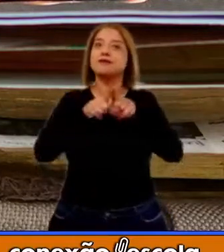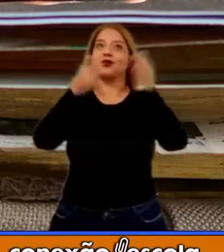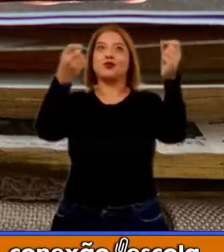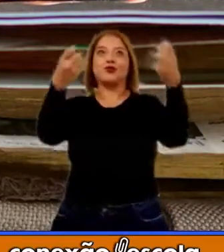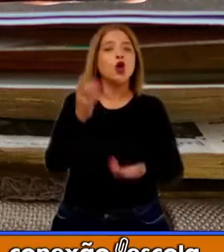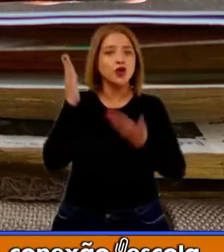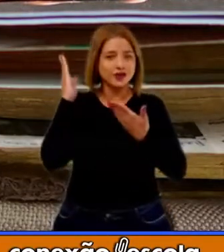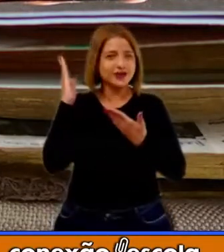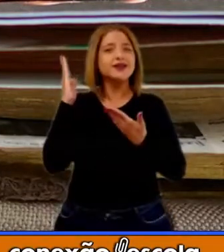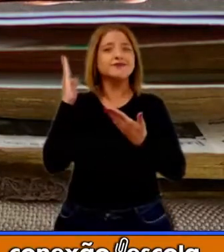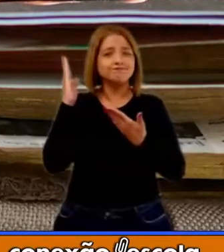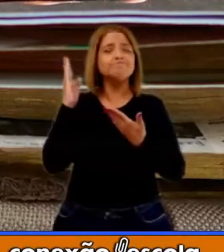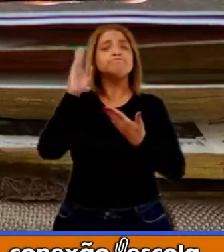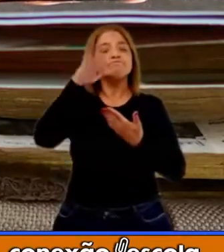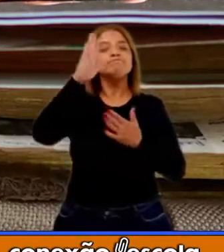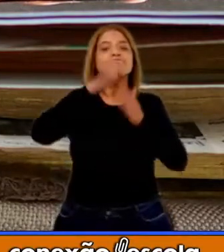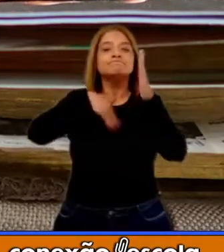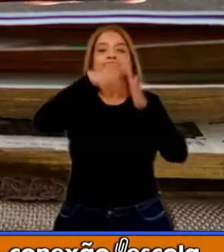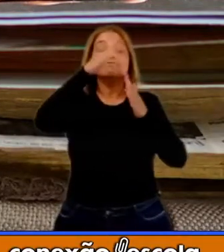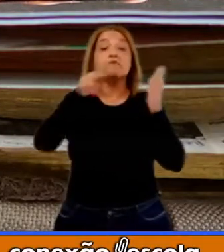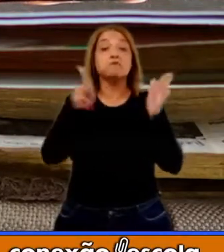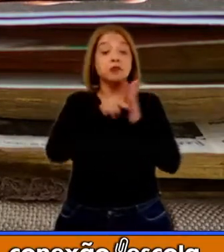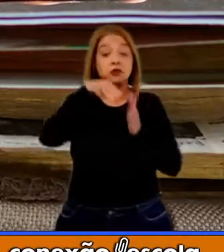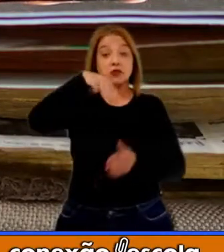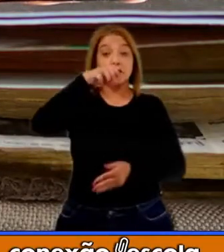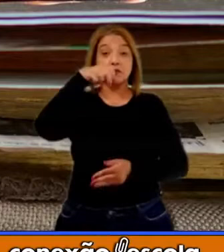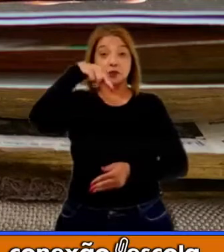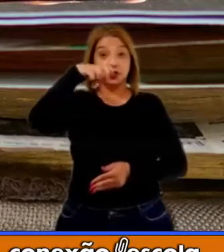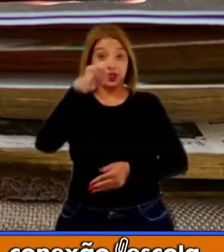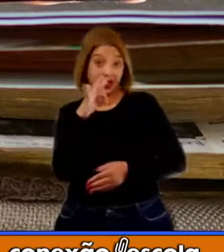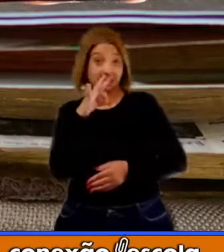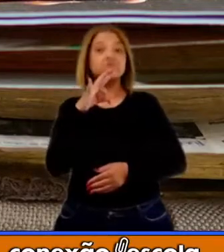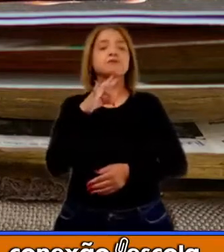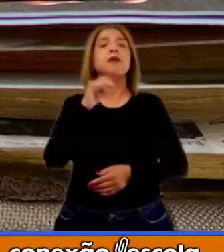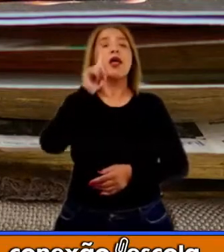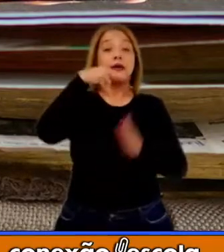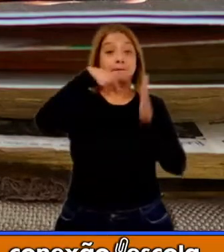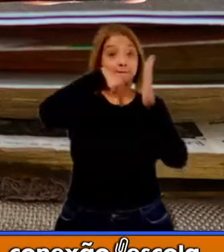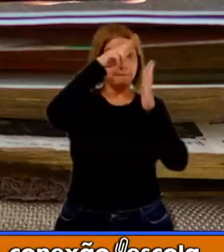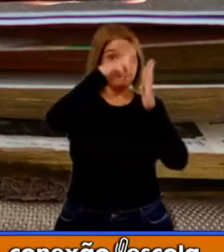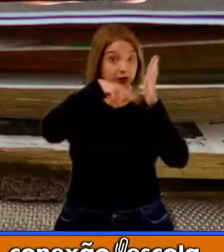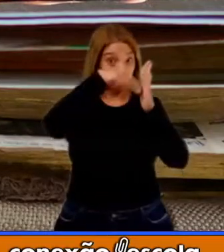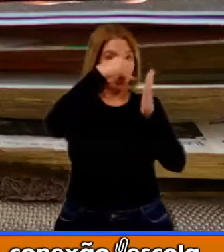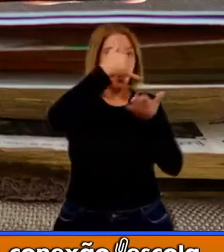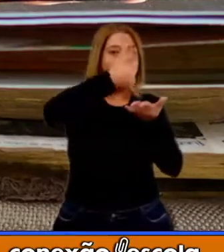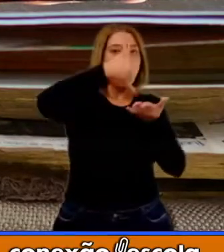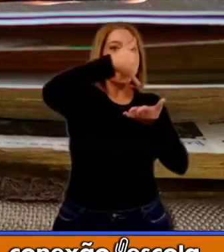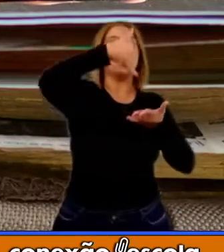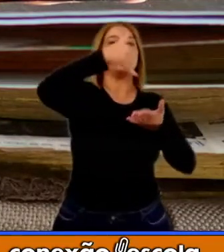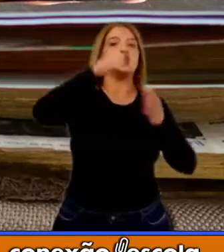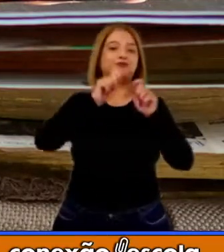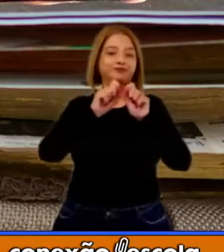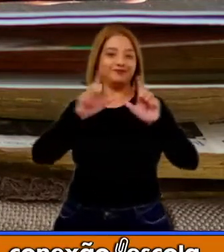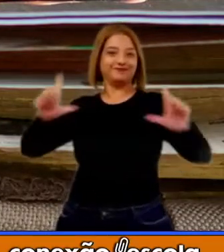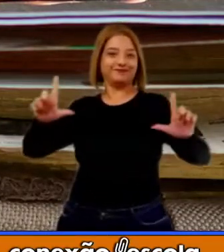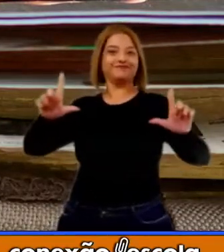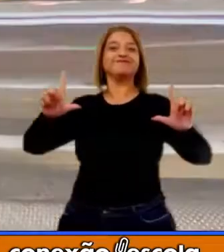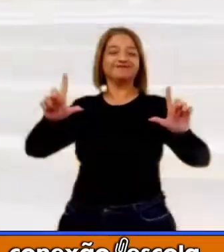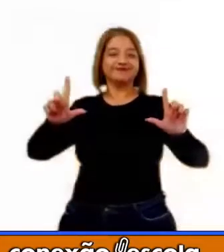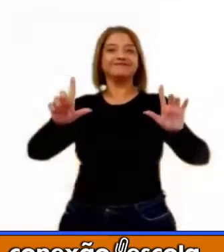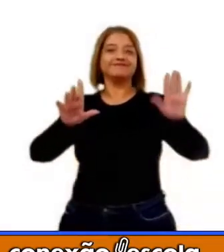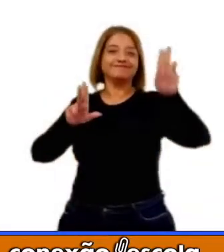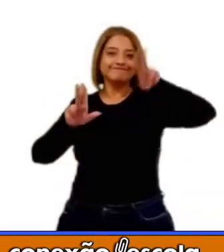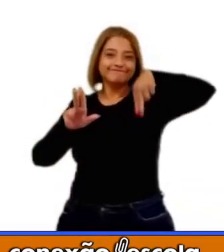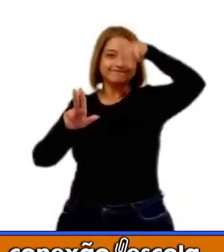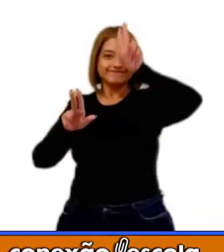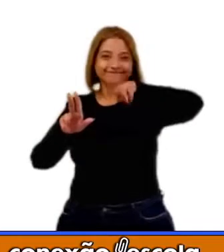Observe só a obra de Claude Monet. É uma pintura, óleo sobre tela. Quando